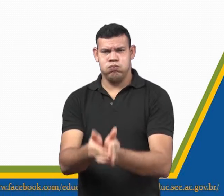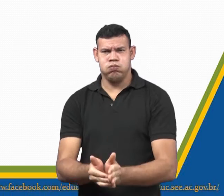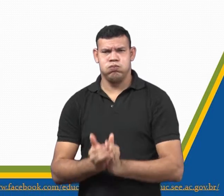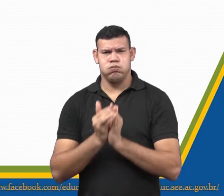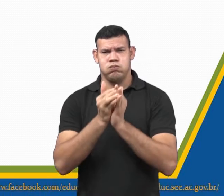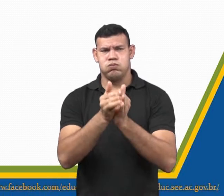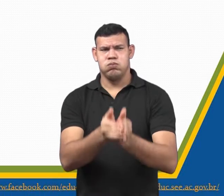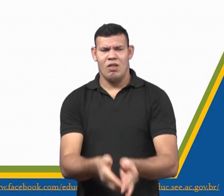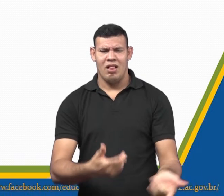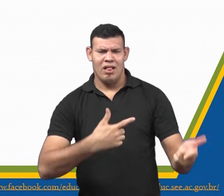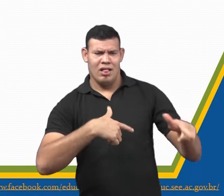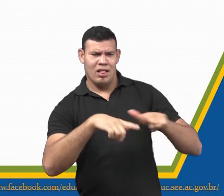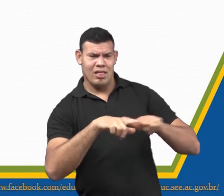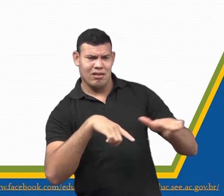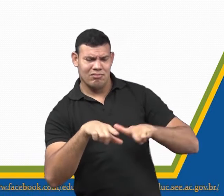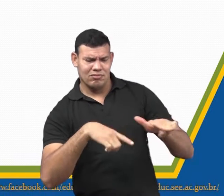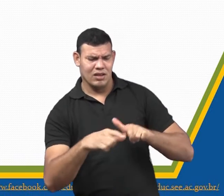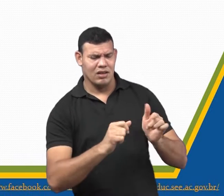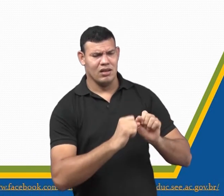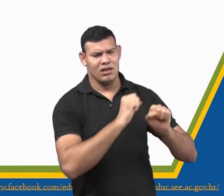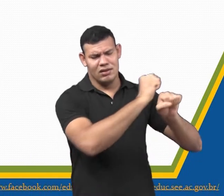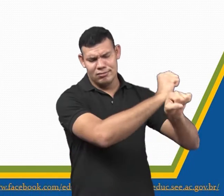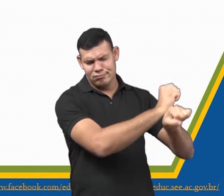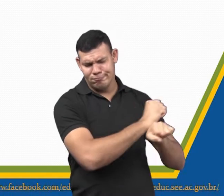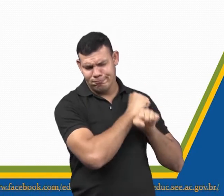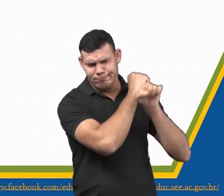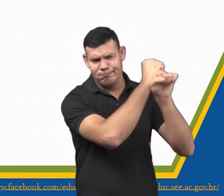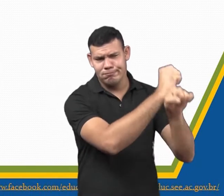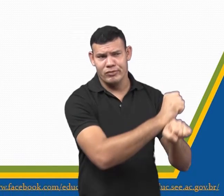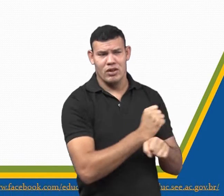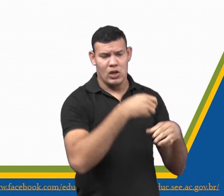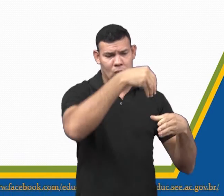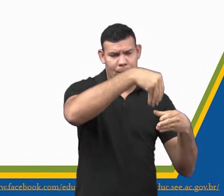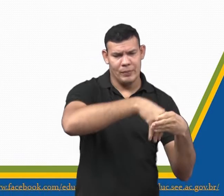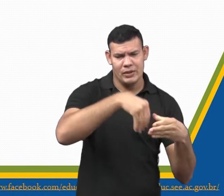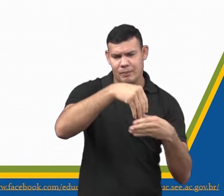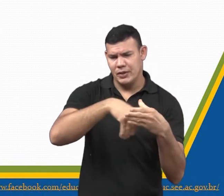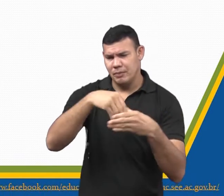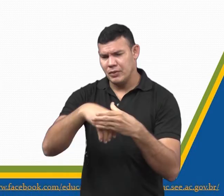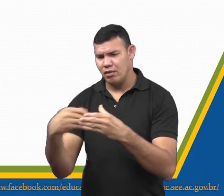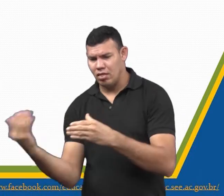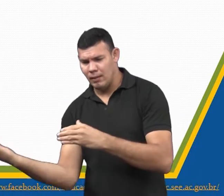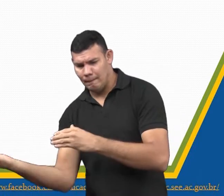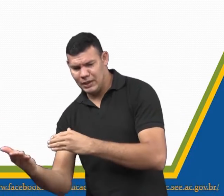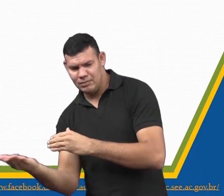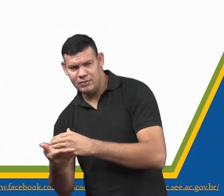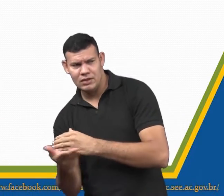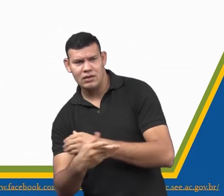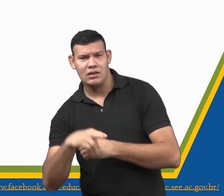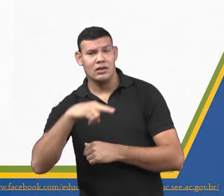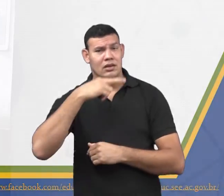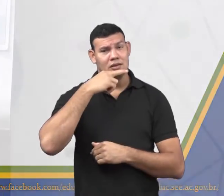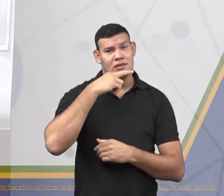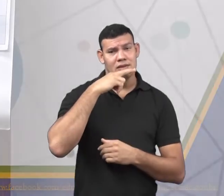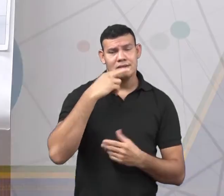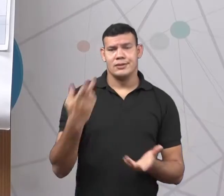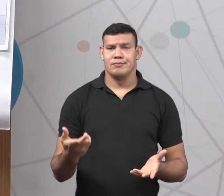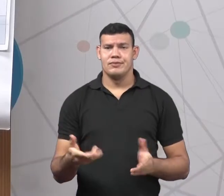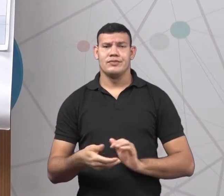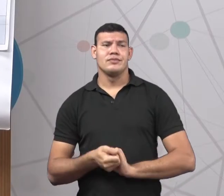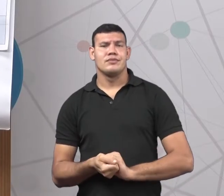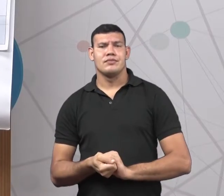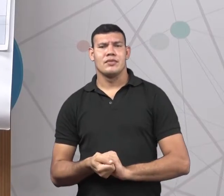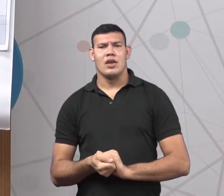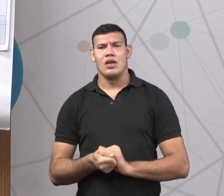para que trabalhassem em situação de escravidão no cultivo da cana-de-açúcar. Vejam só, os portugueses,